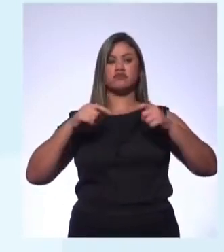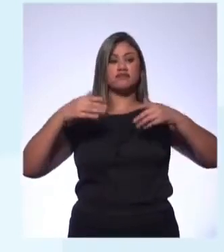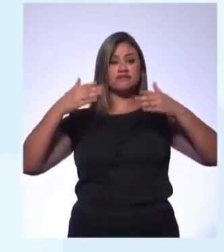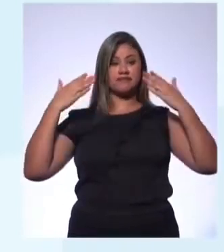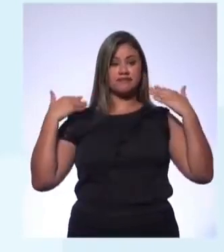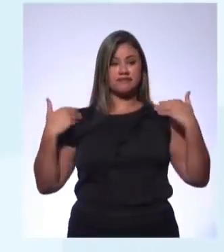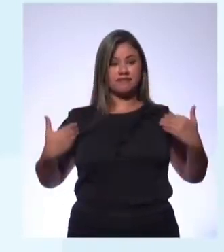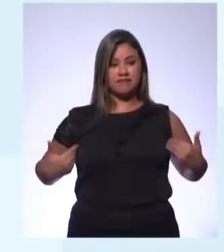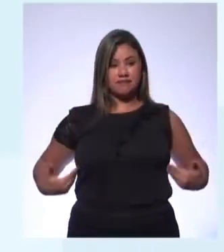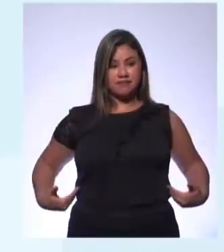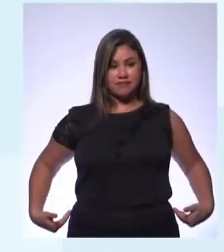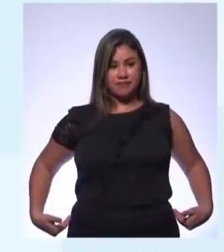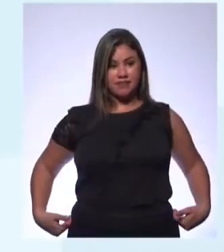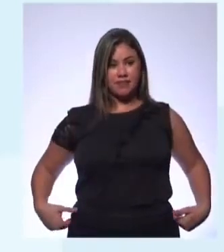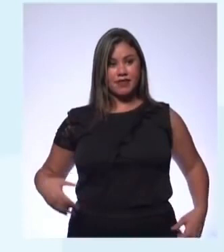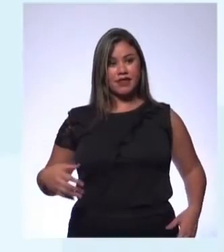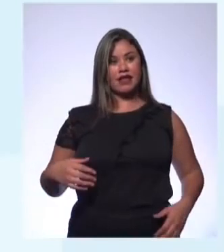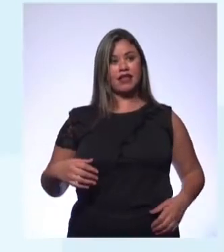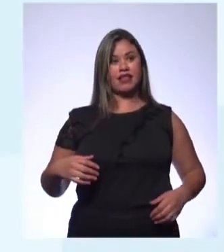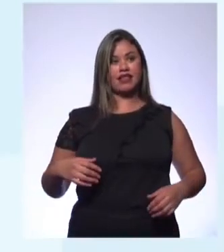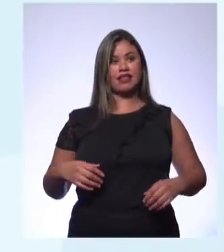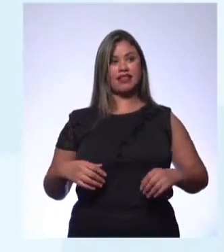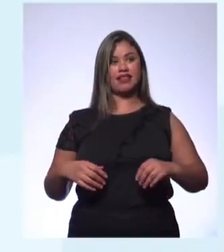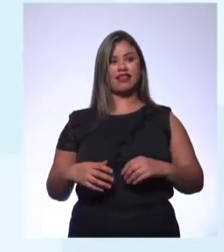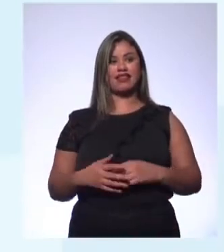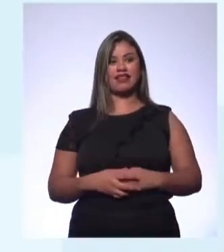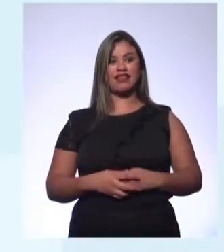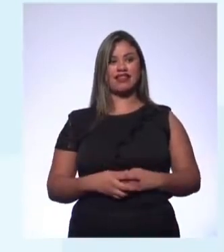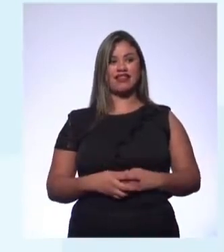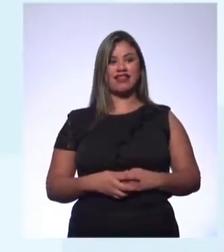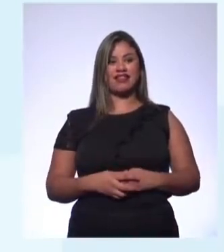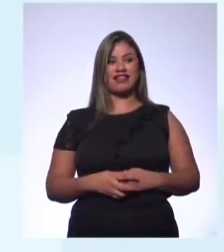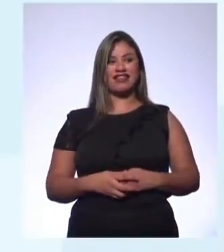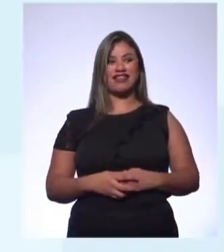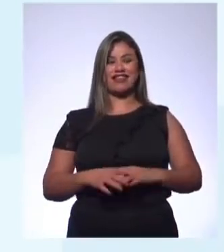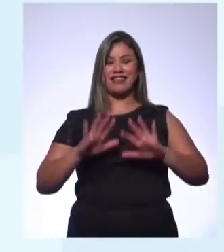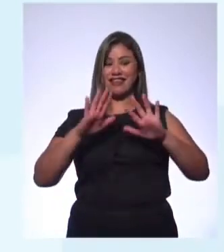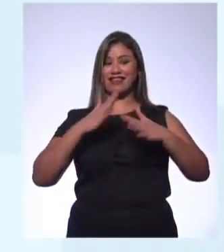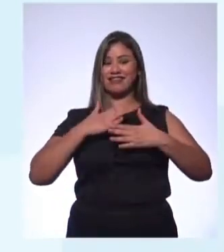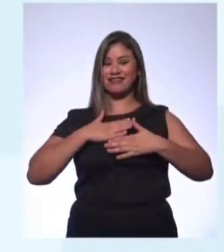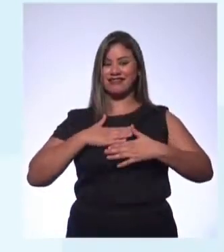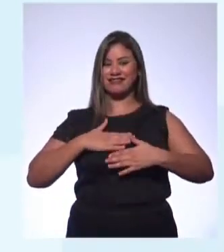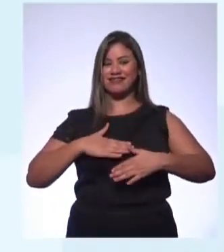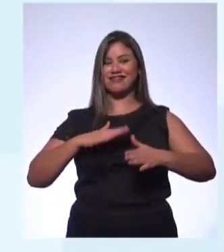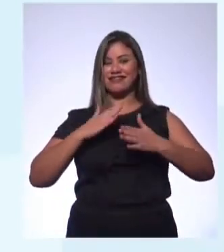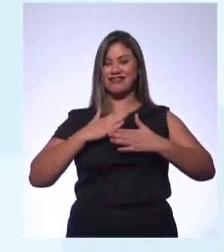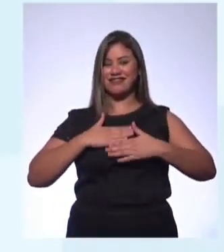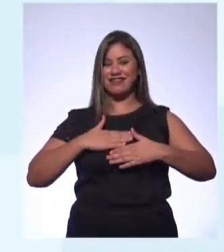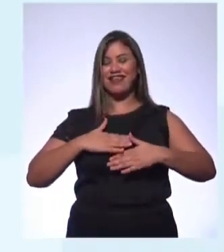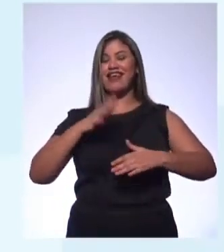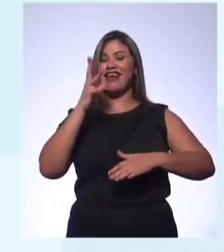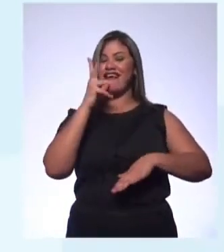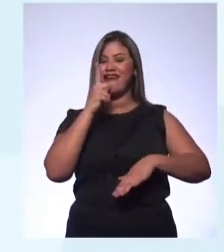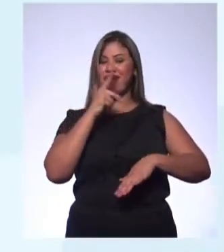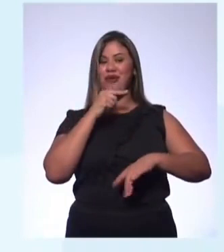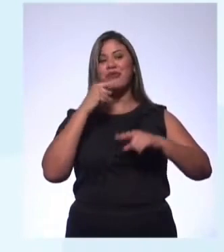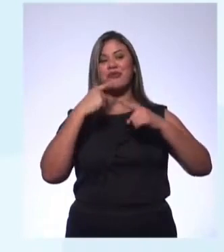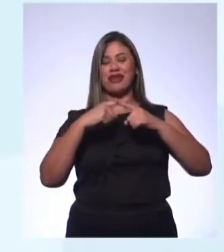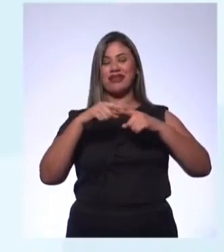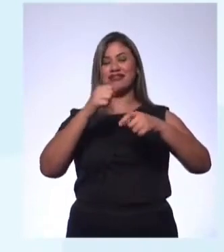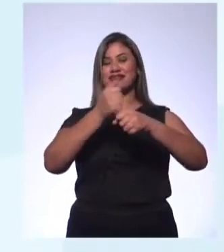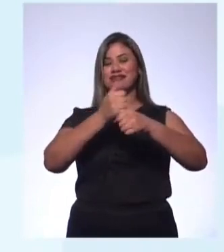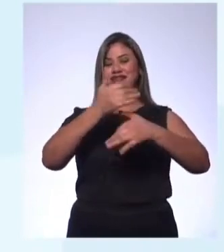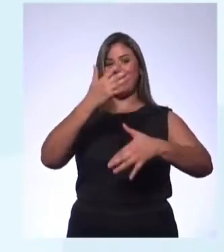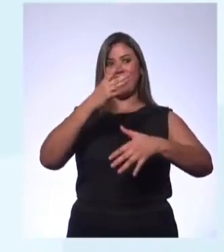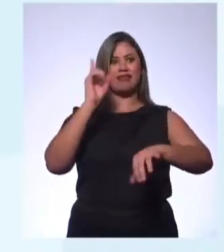preta. Eu vou ler bem devagar para dar tempo de vocês compartilharem comigo. Respondendo. Eu vou falar bem devagar para dar tempo de vocês compartilharem. Já